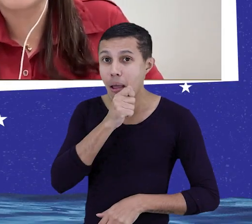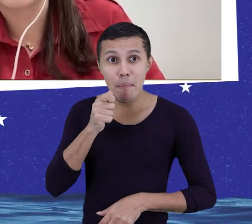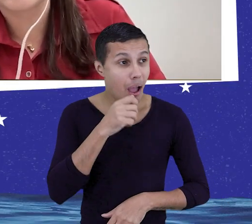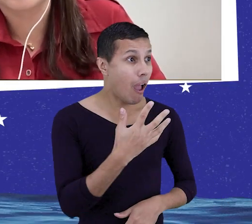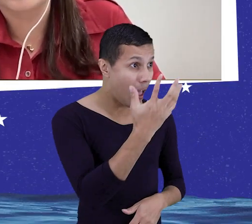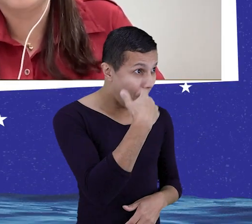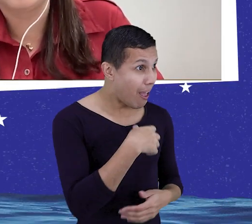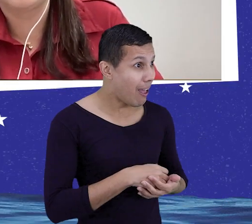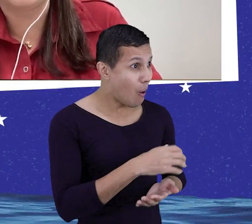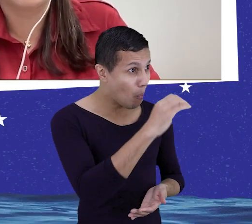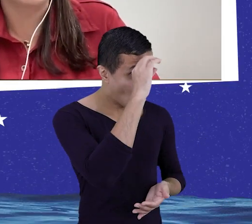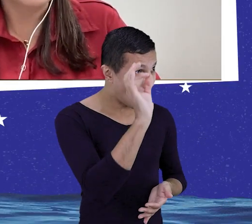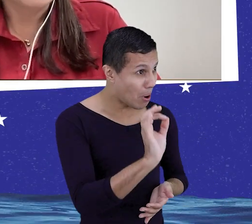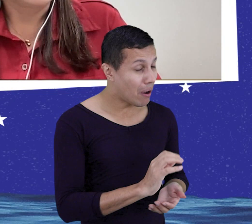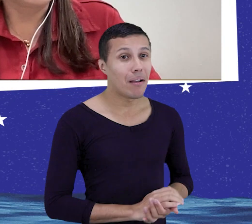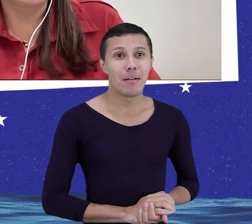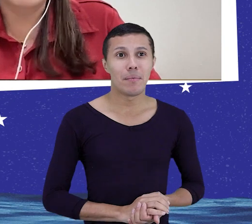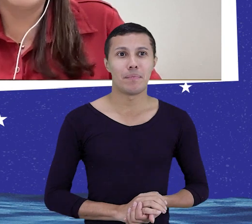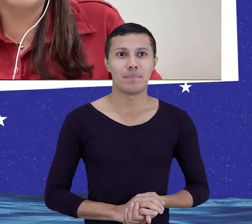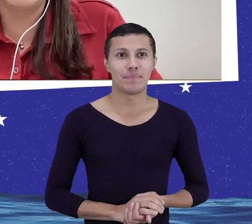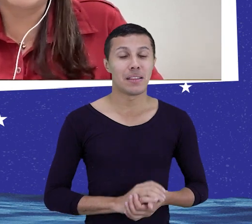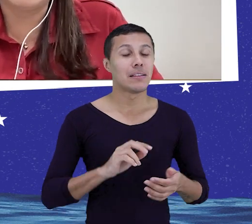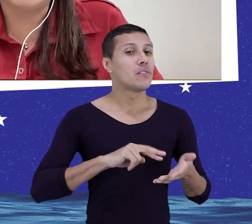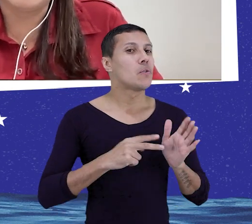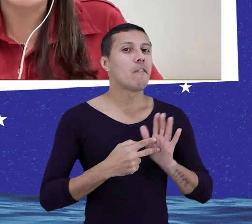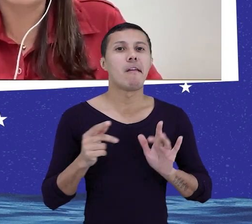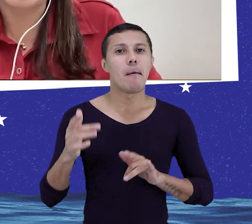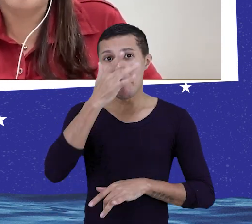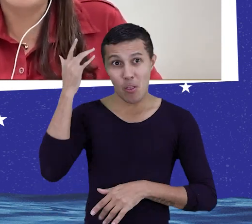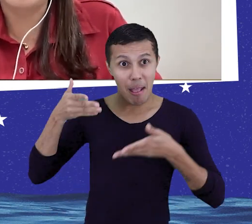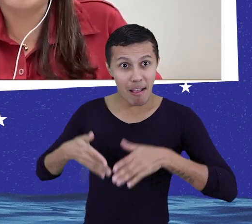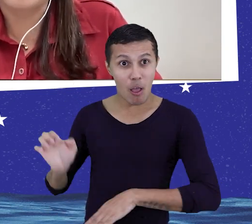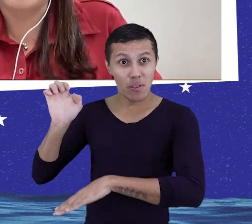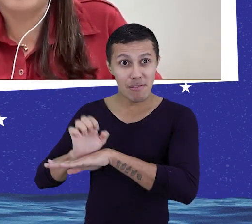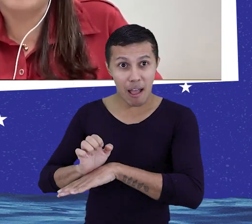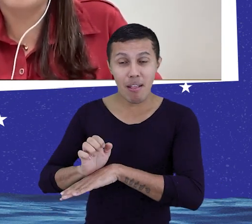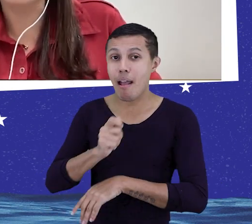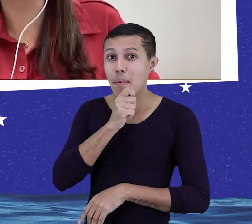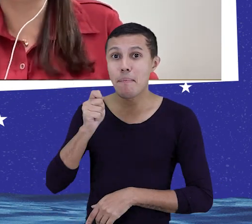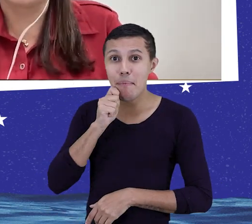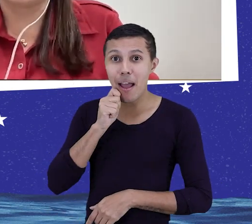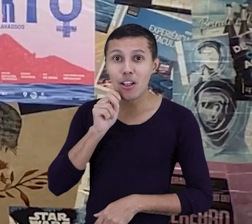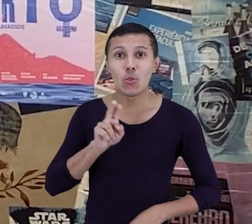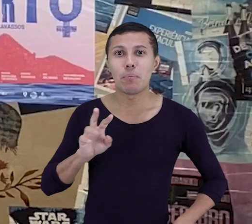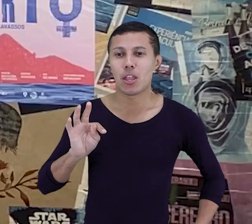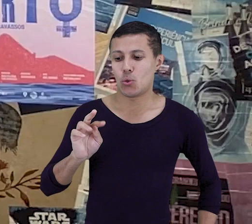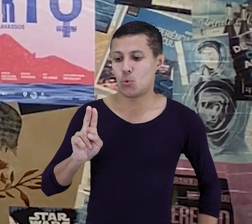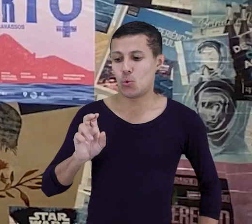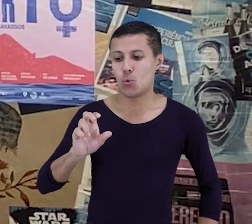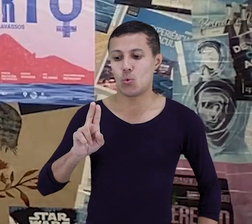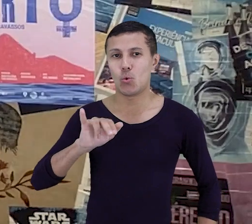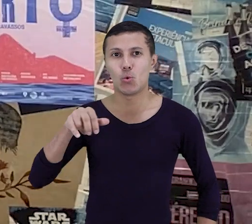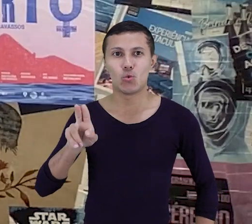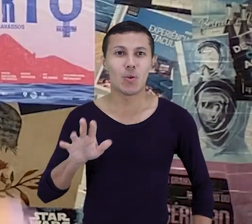Sim? Sim. Todo mundo que nasce no Amapá, a gente chama que é Tucuju. Quer dizer, essa coisa